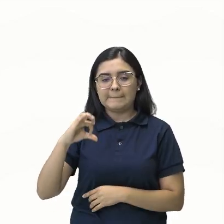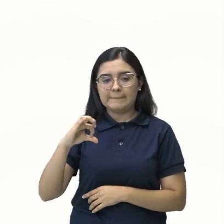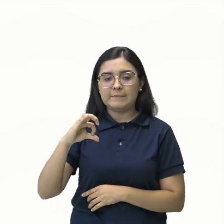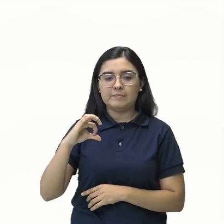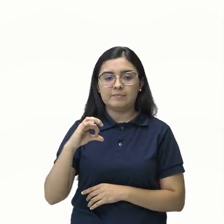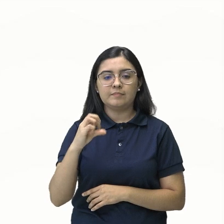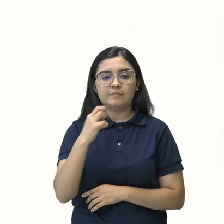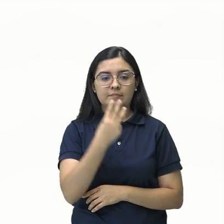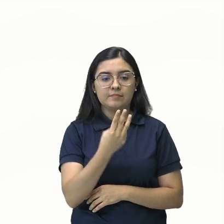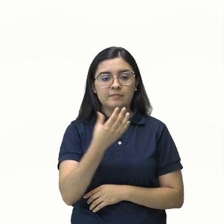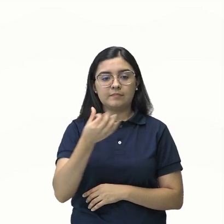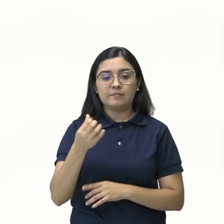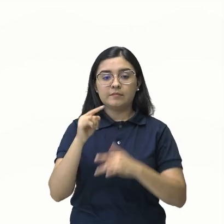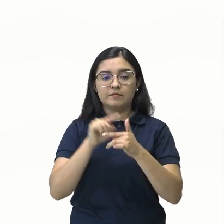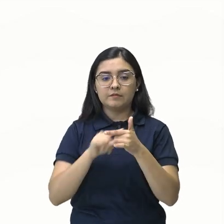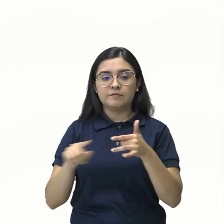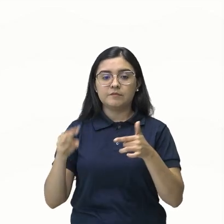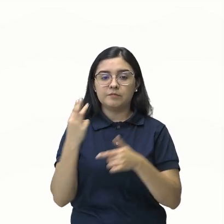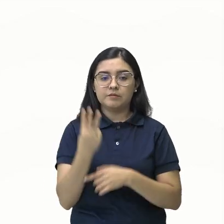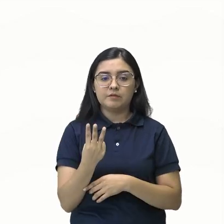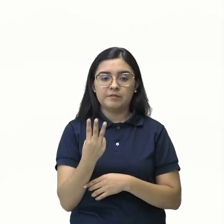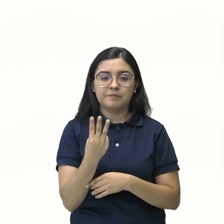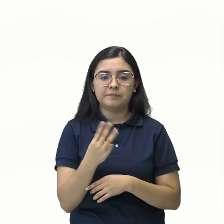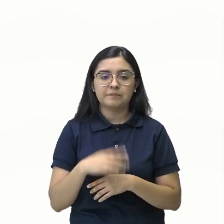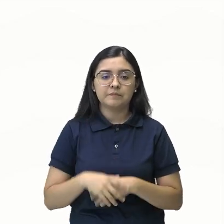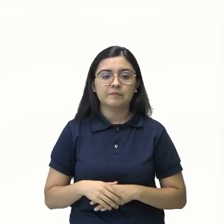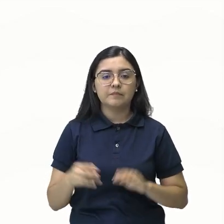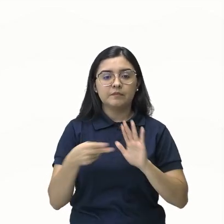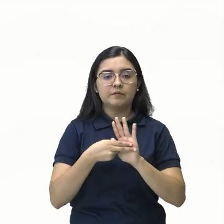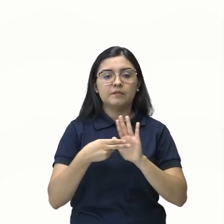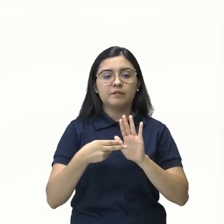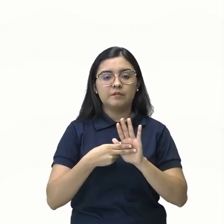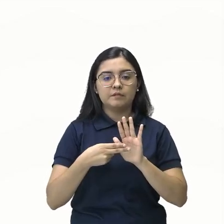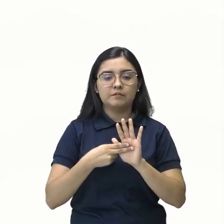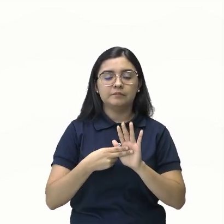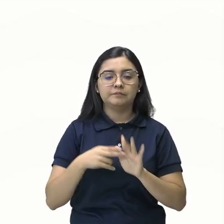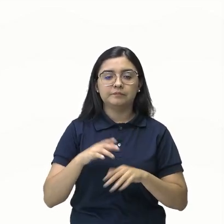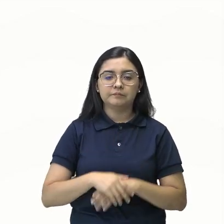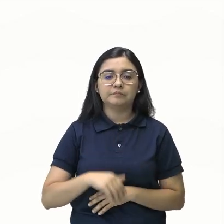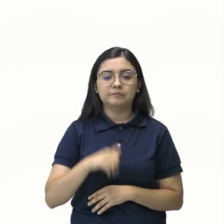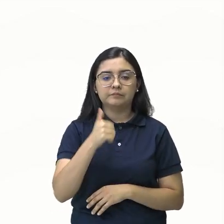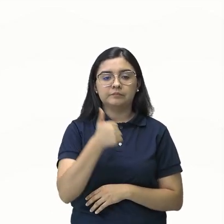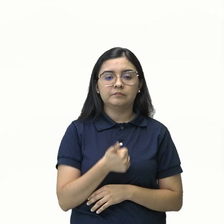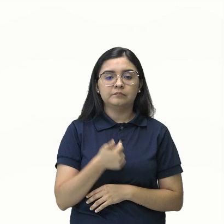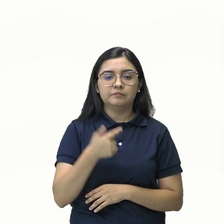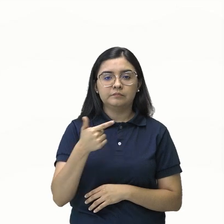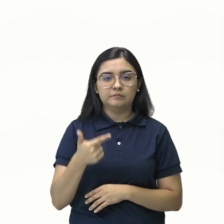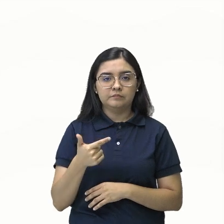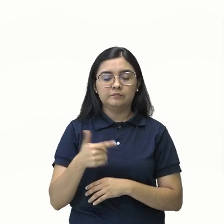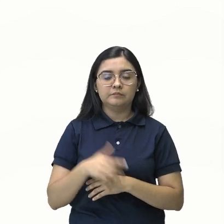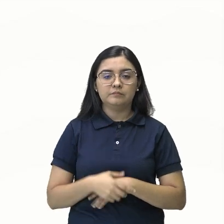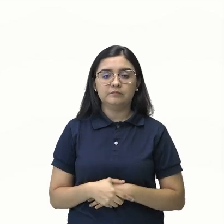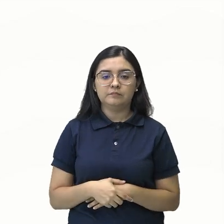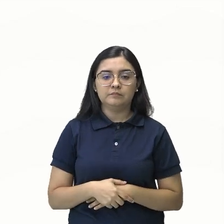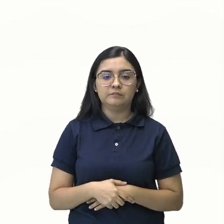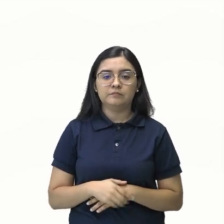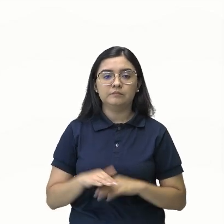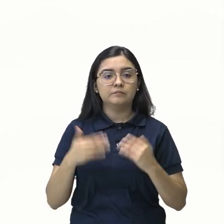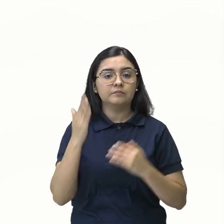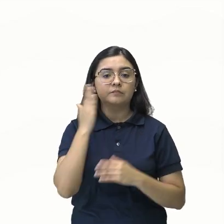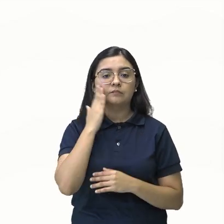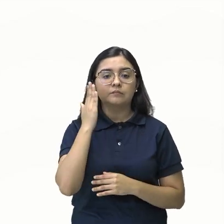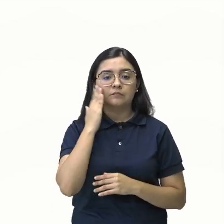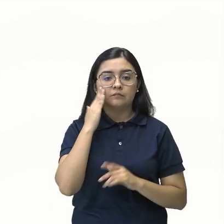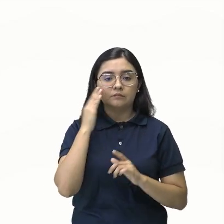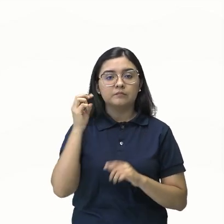36. Dividido por 3. Aqui a minha resposta dá 12. Como eu sei que a minha unidade